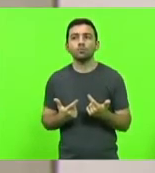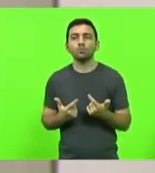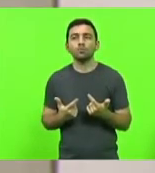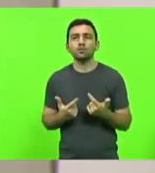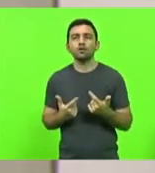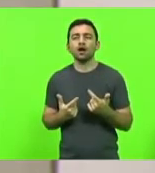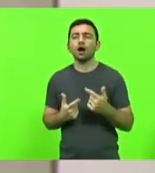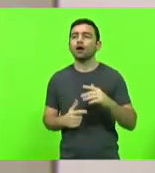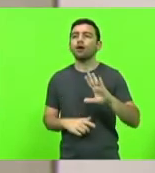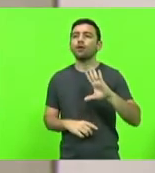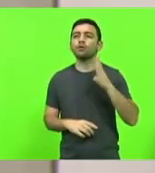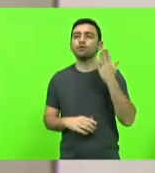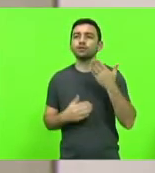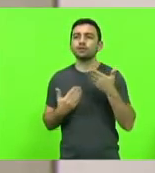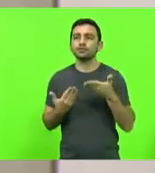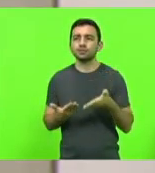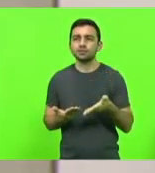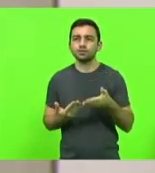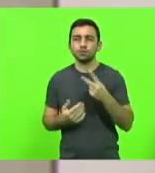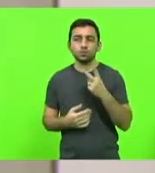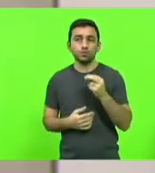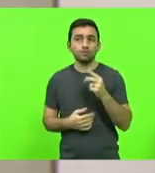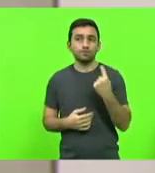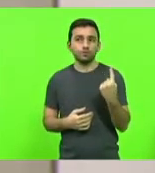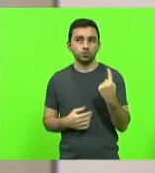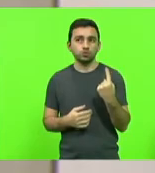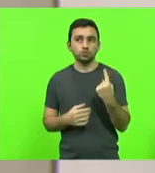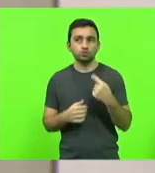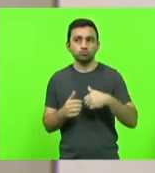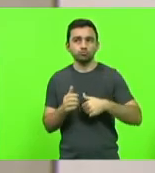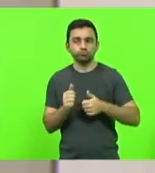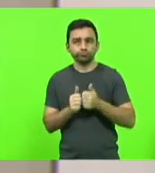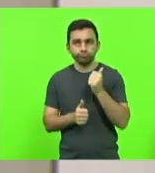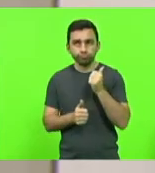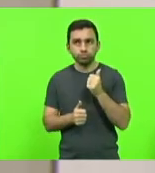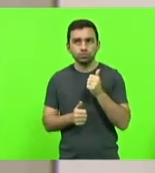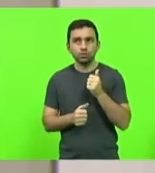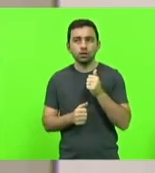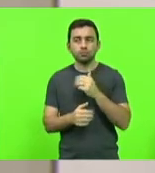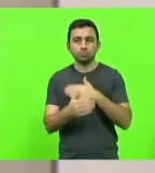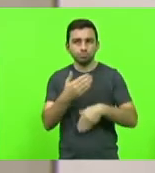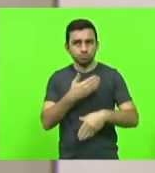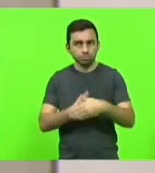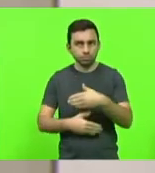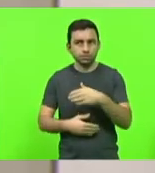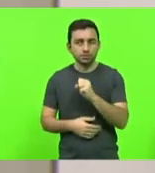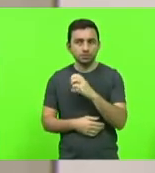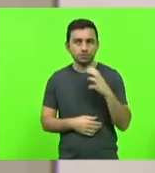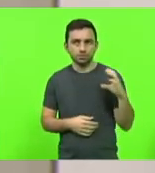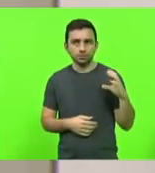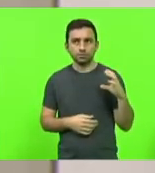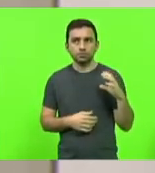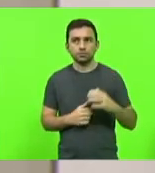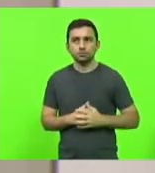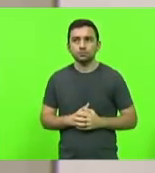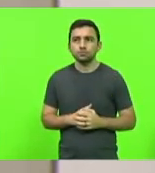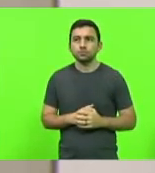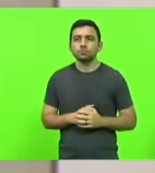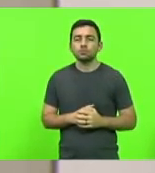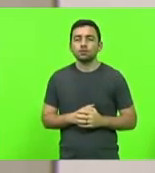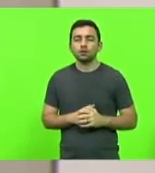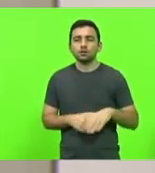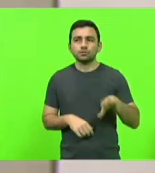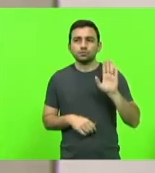edição 2021 dos Jogos Abertos para Desportivos de Santa Catarina, em discussão. Senhor presidente, com a palavra o